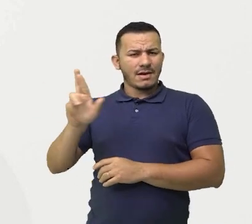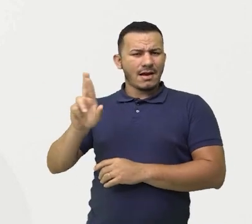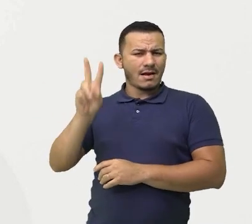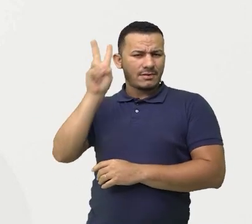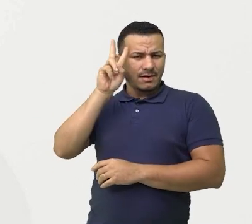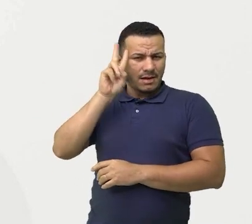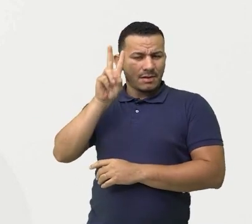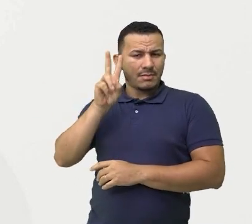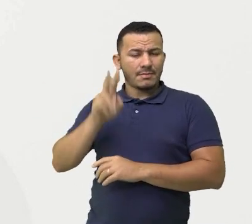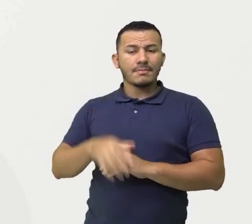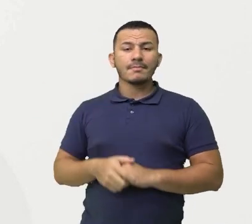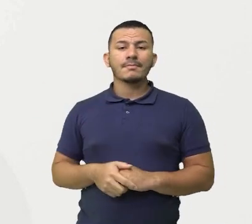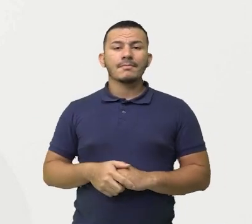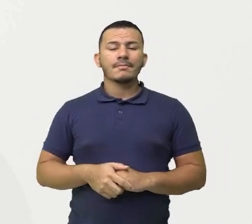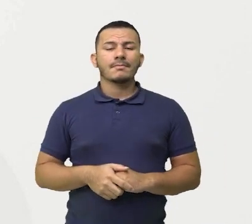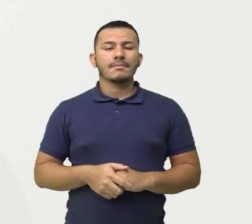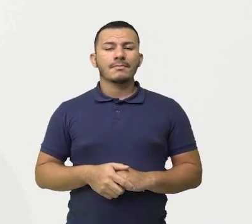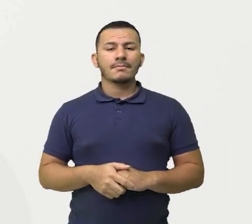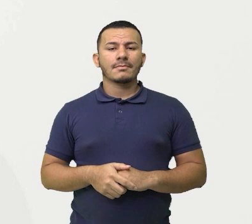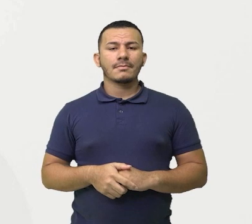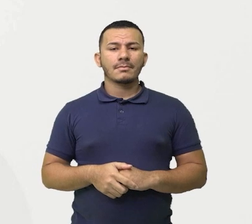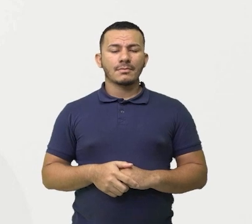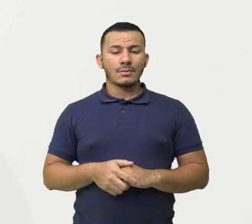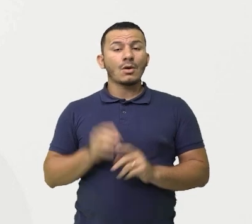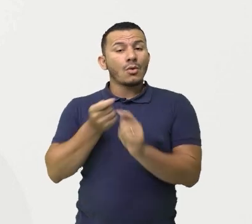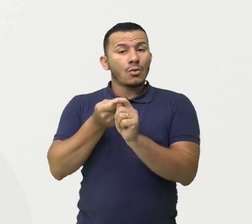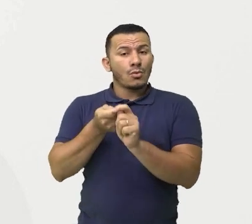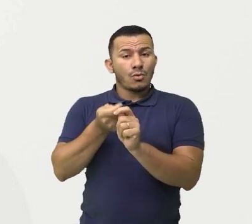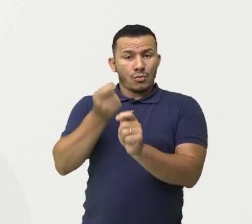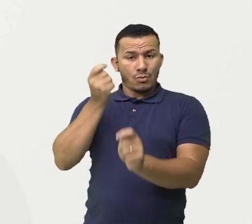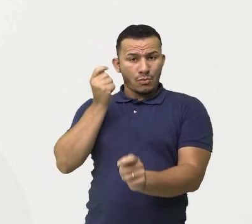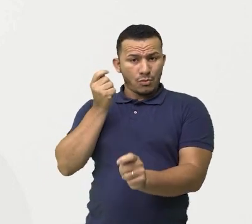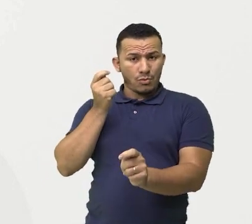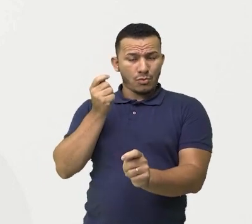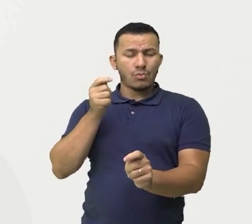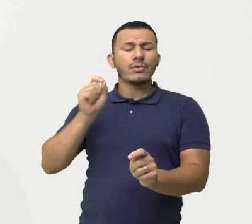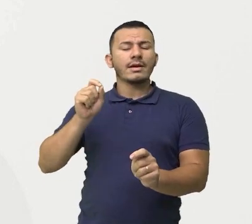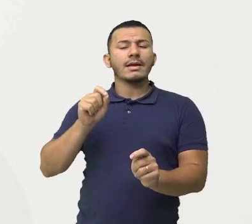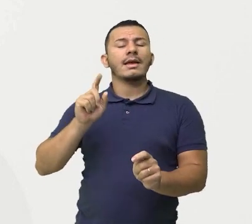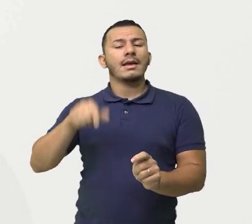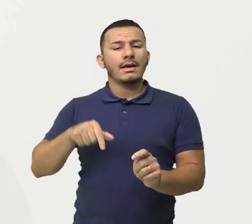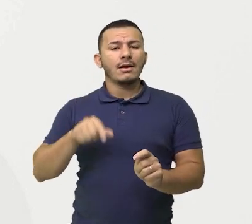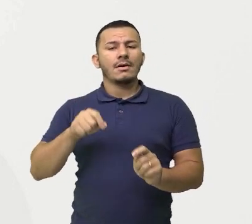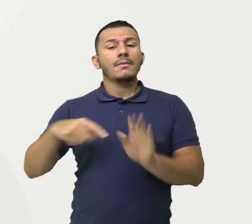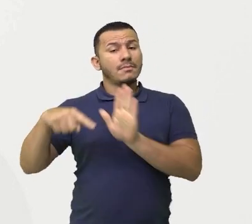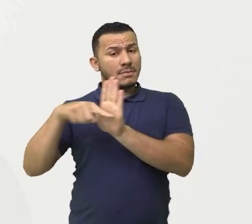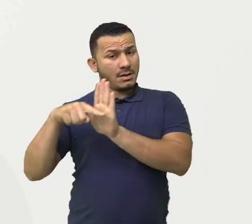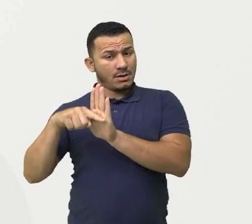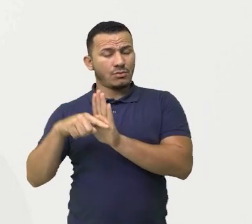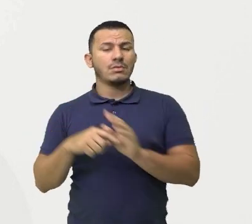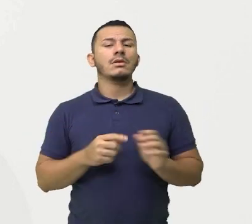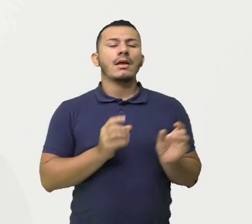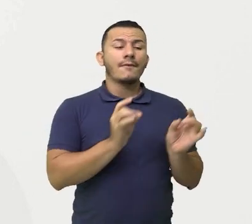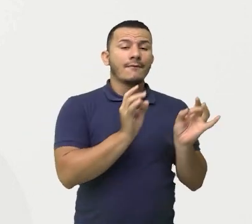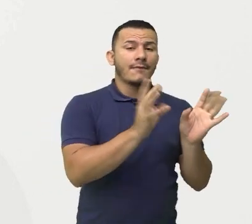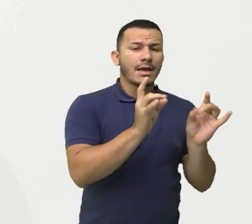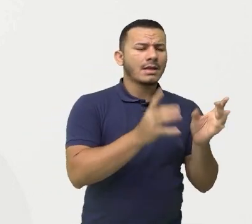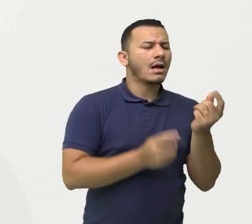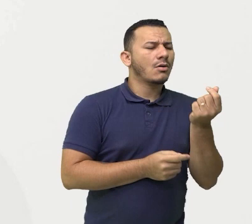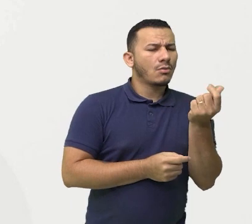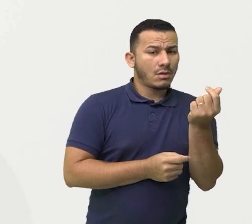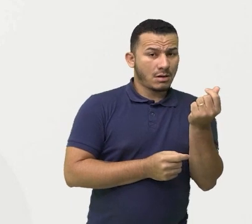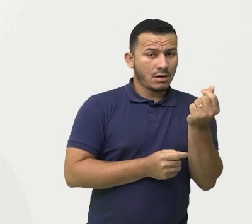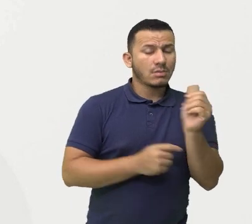cálculo. Lembrar, só para ficar bem claro para você, o lucro é sempre a diferença, ó, entre o preço de venda